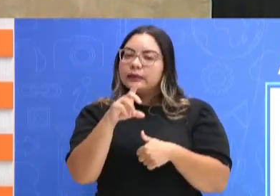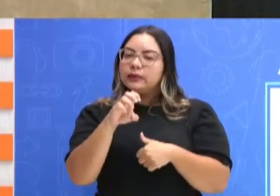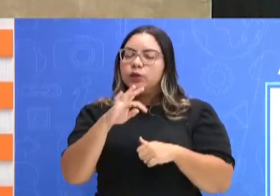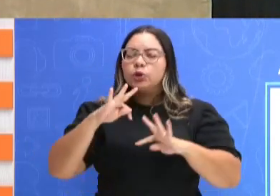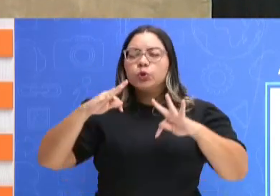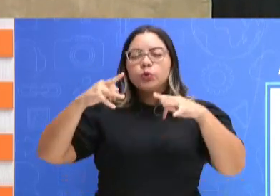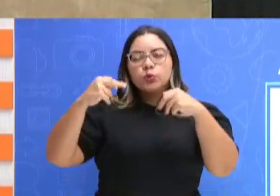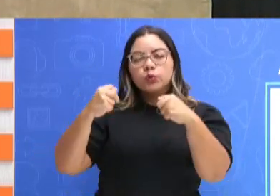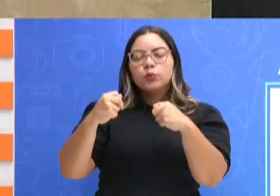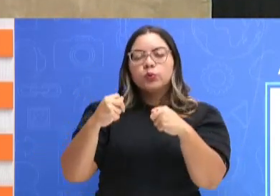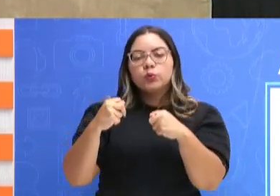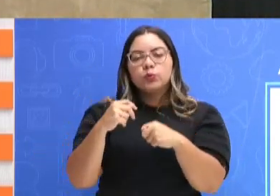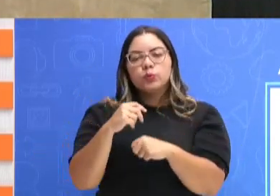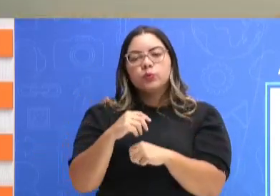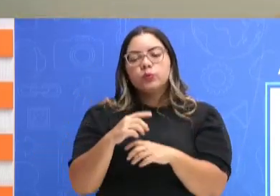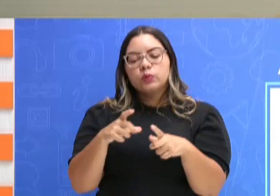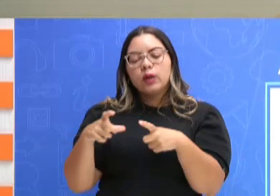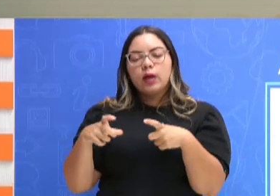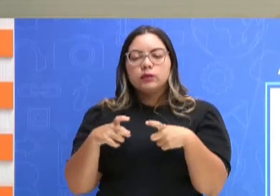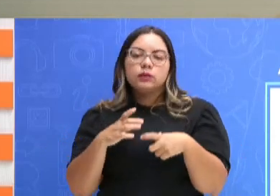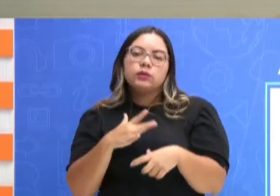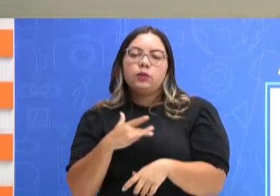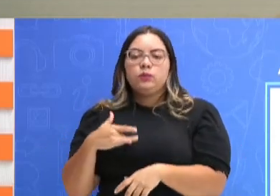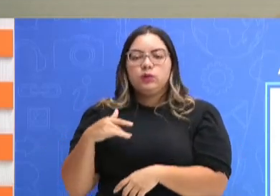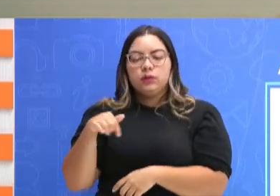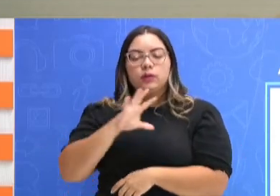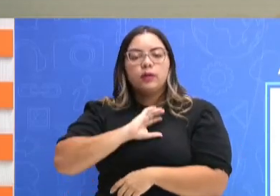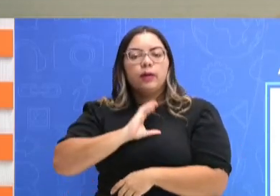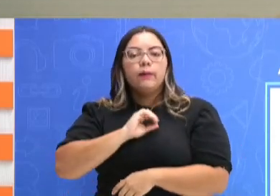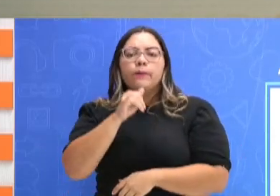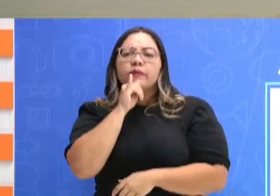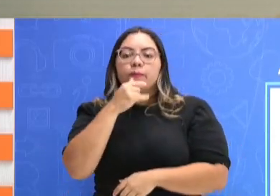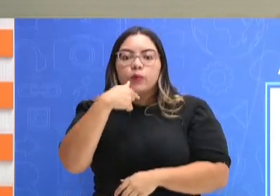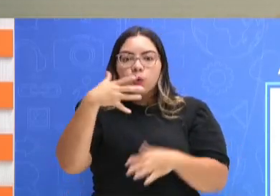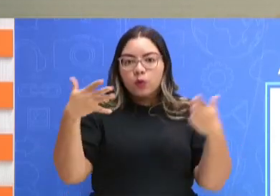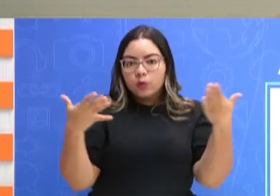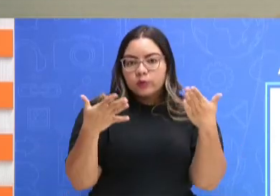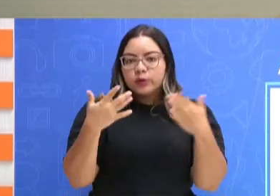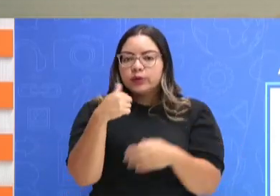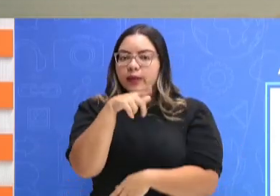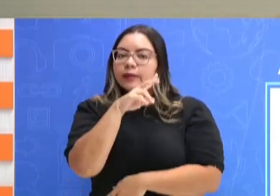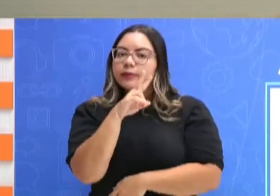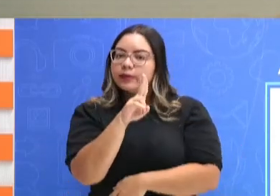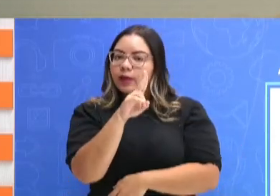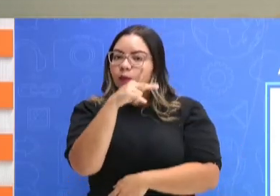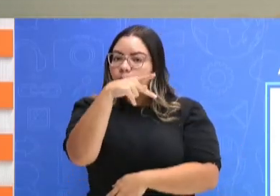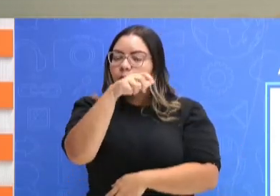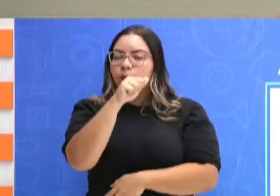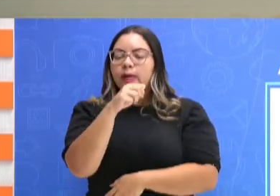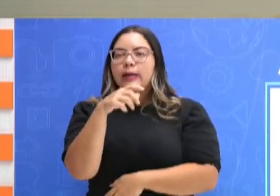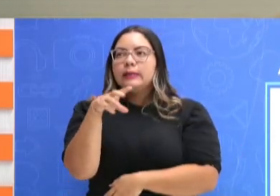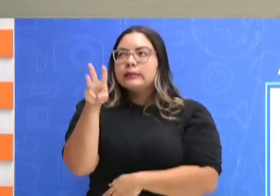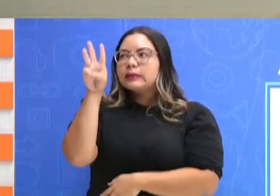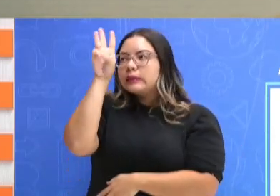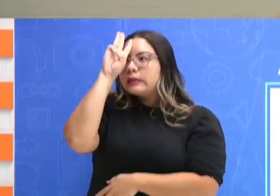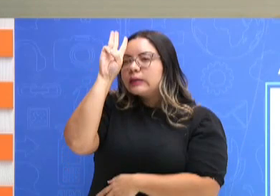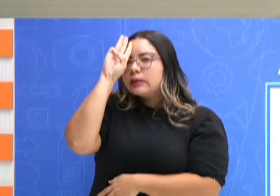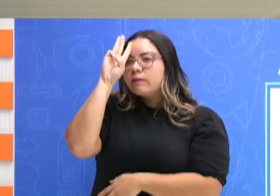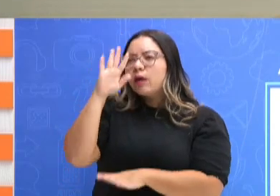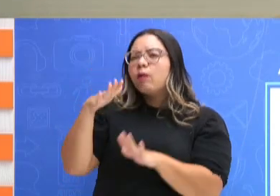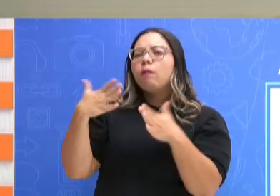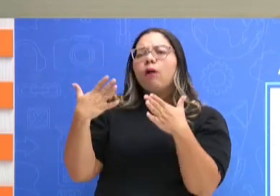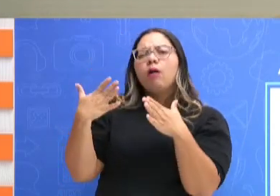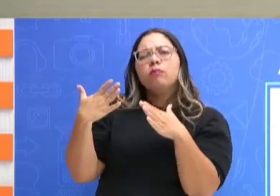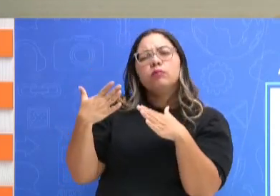então, o que que é isso? Por exemplo, nós vamos soltar na UPA, hoje, aí você vai olhar, hoje, terça-feira, qual é o médico que